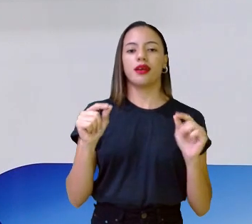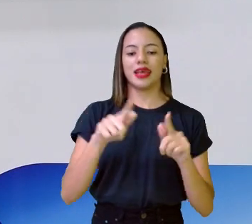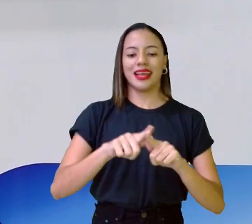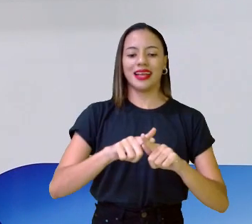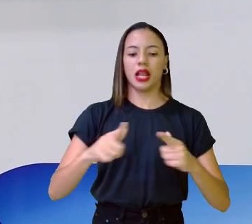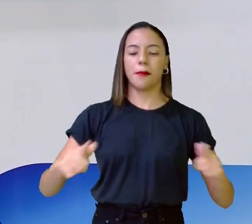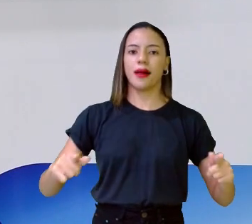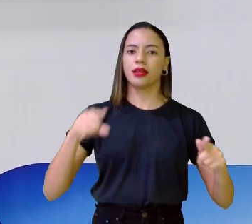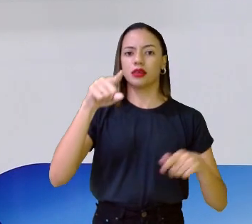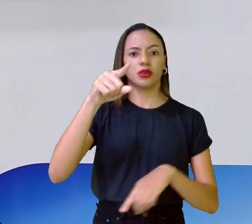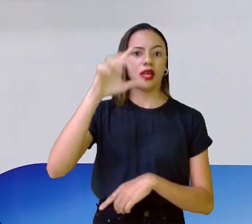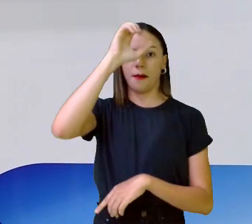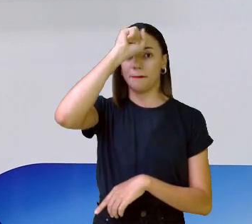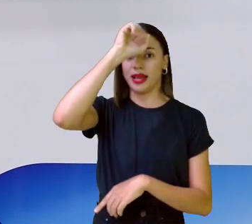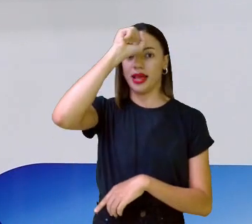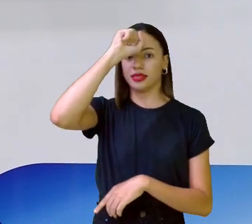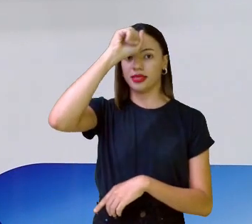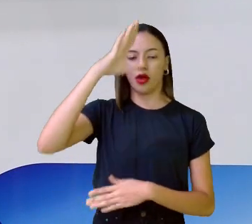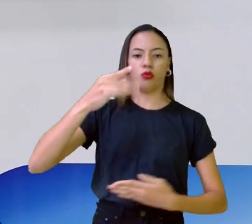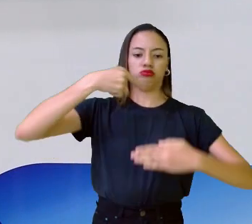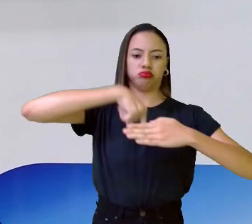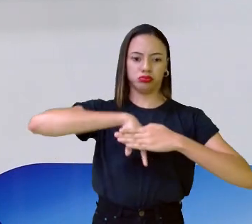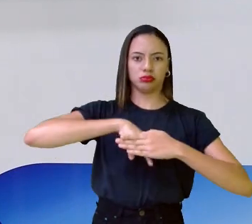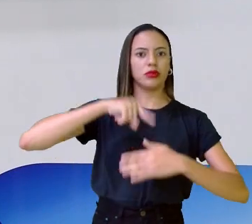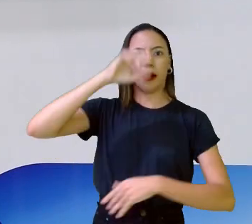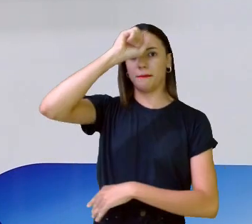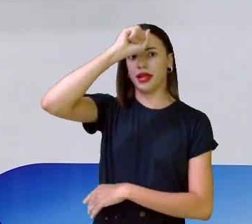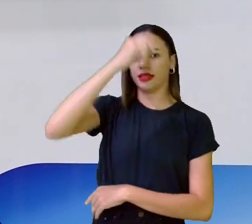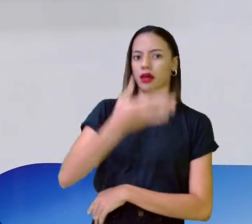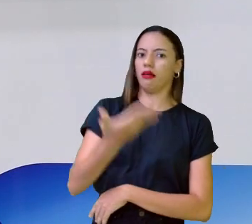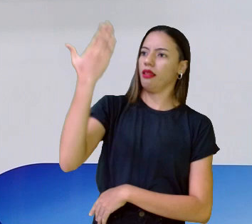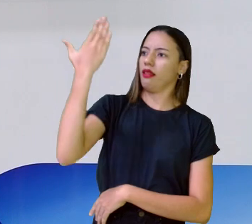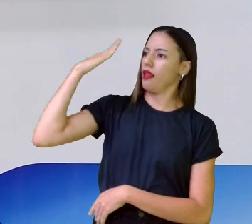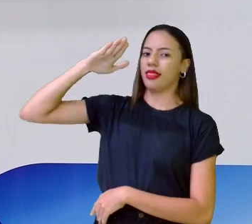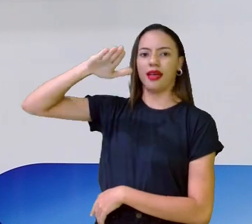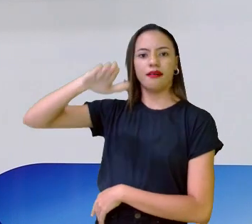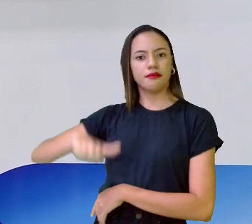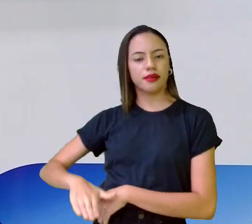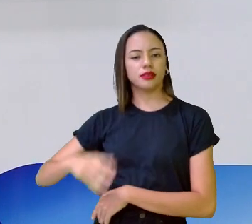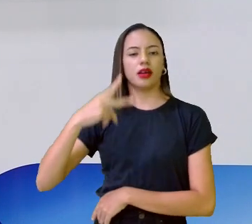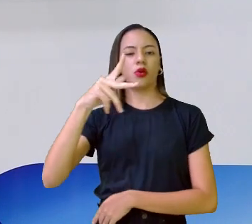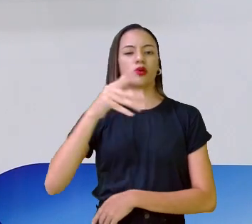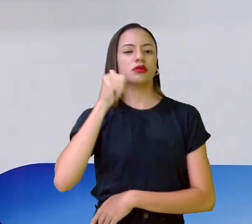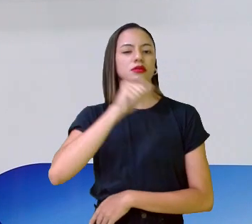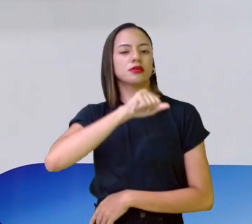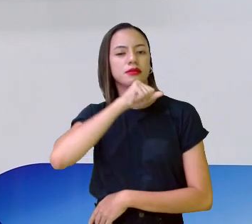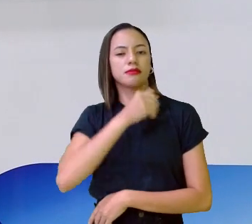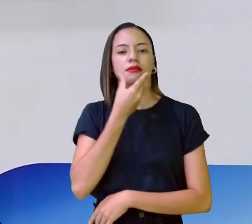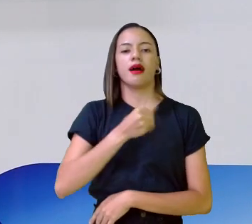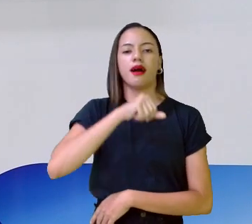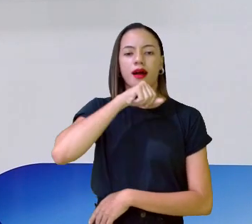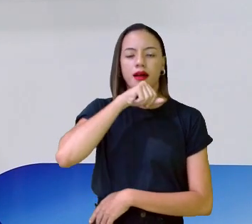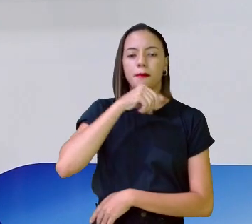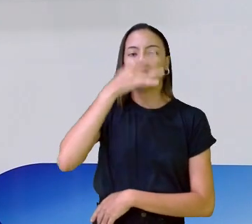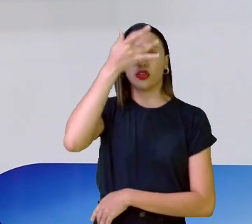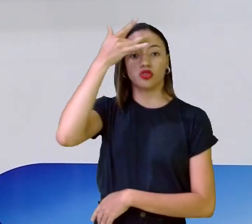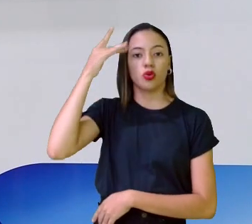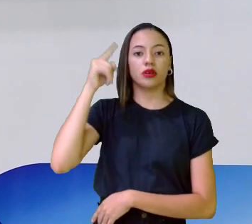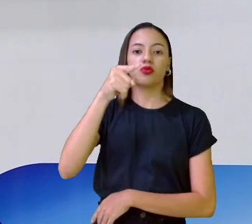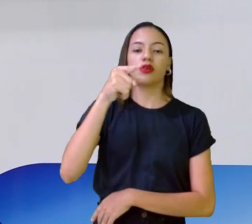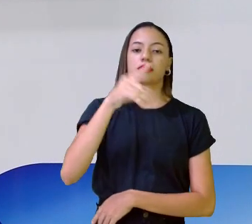você aprendeu lá na sua infância com os seus pais, não é, com as pessoas que você conviveu